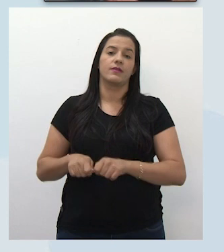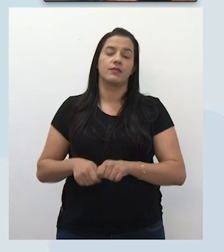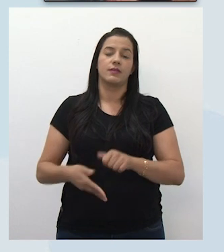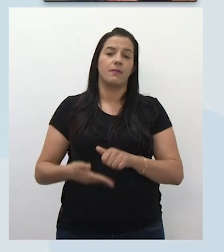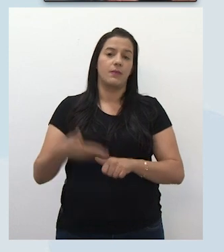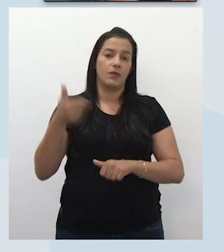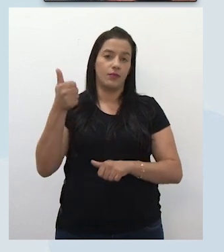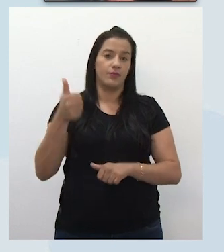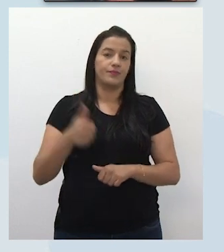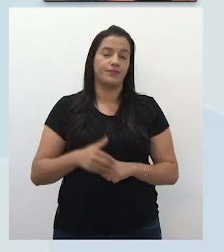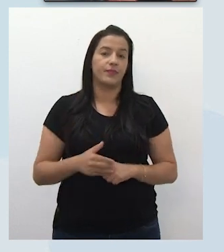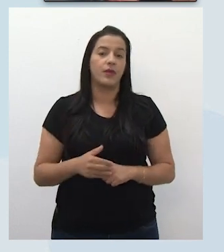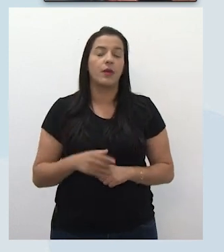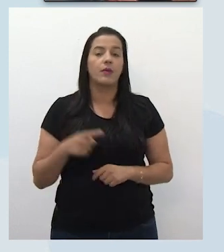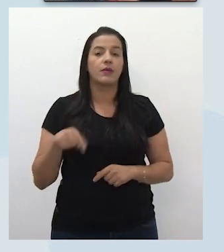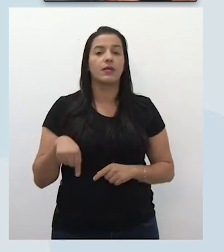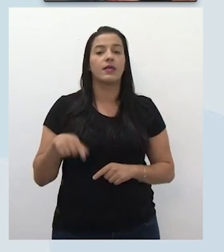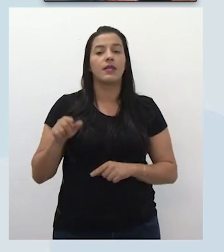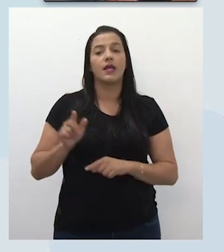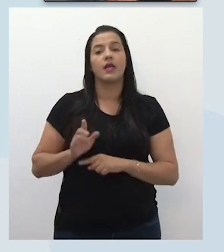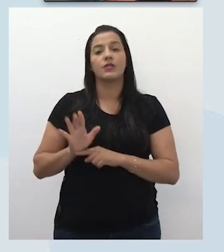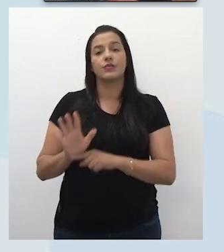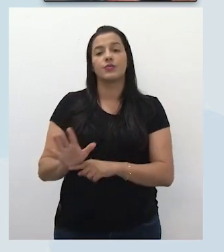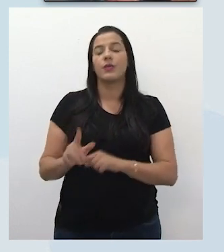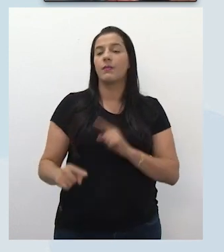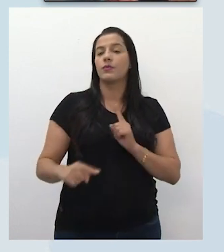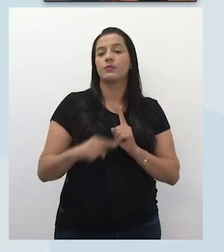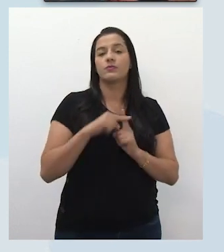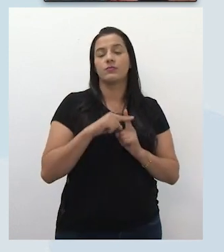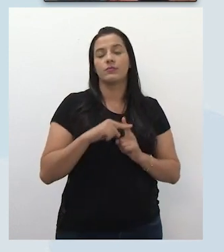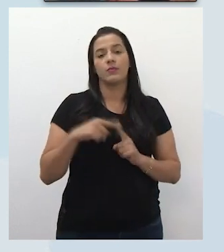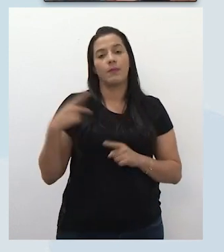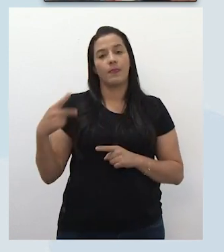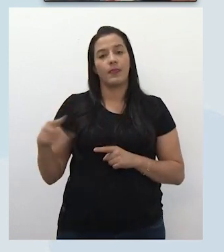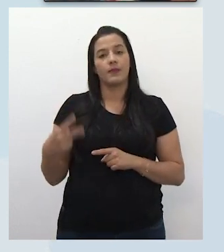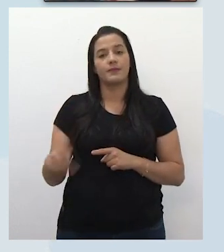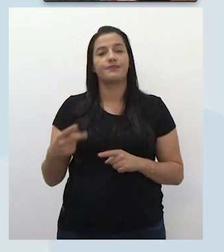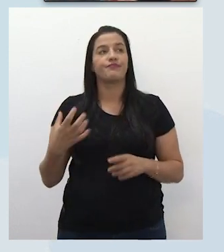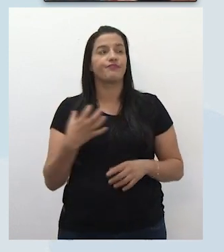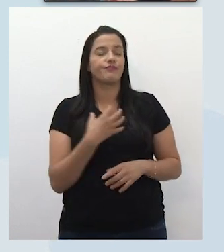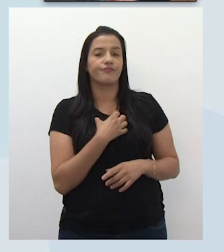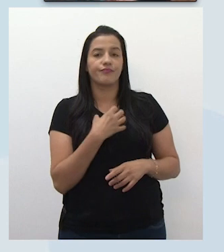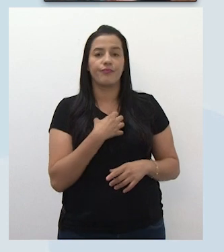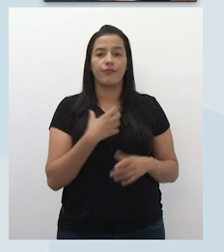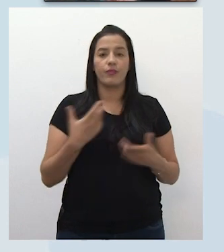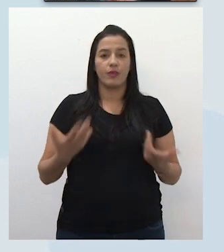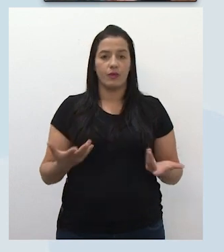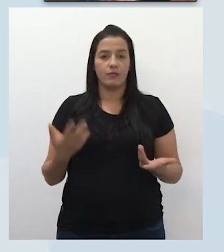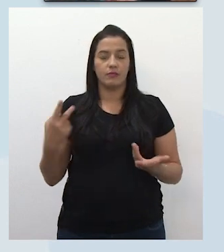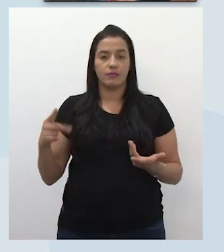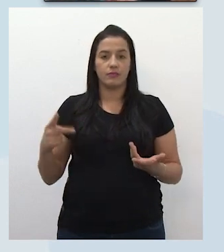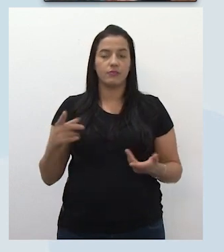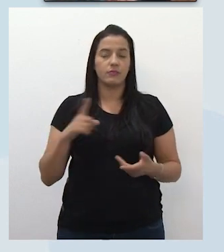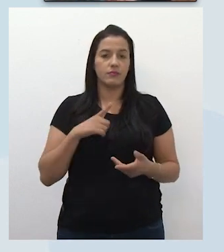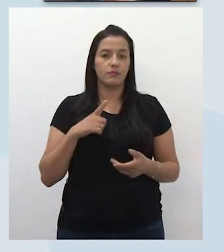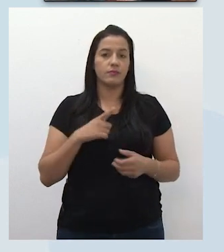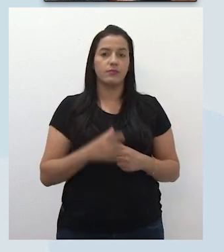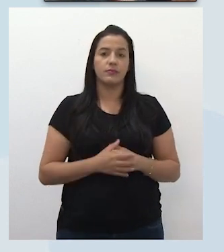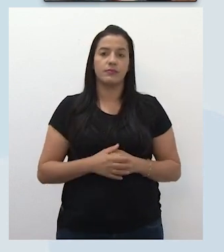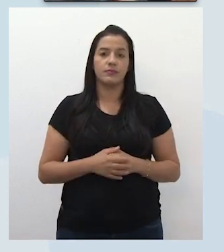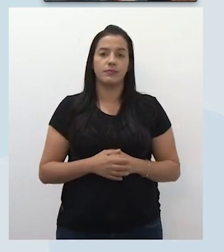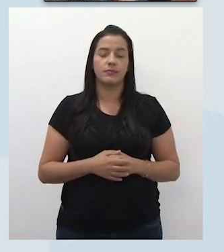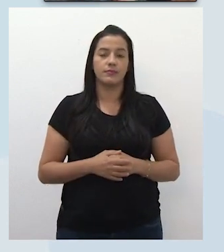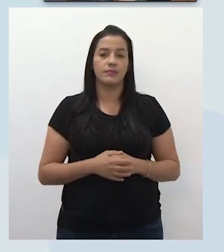porque ele incide mais positivamente sobre essa zona de recompensa, né, que eu disse anteriormente.